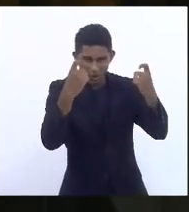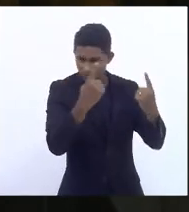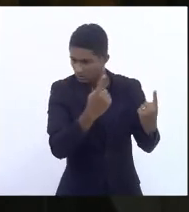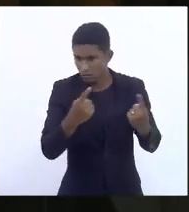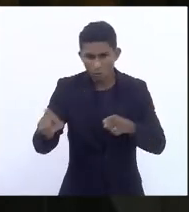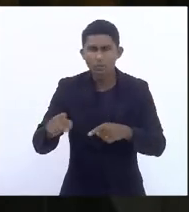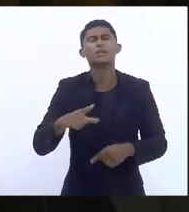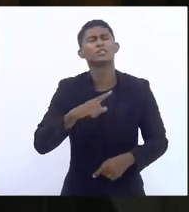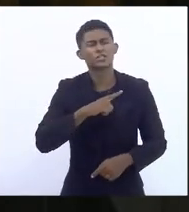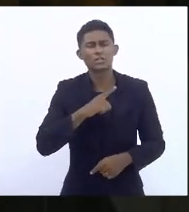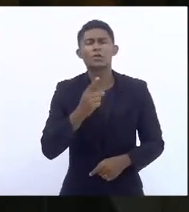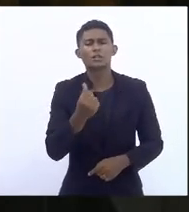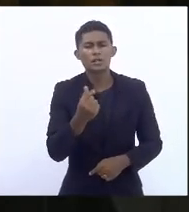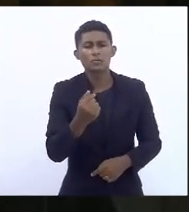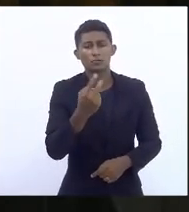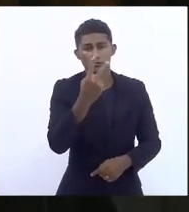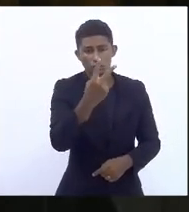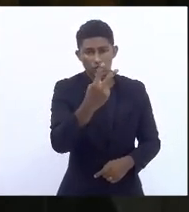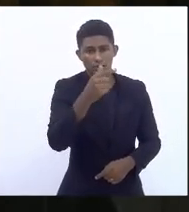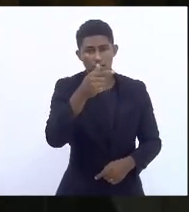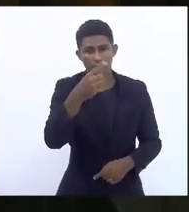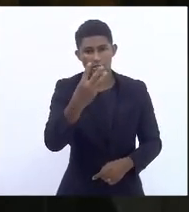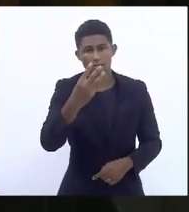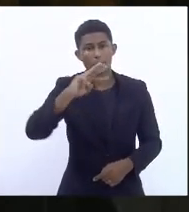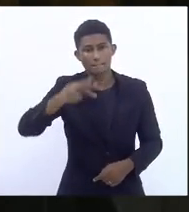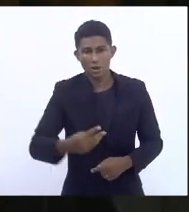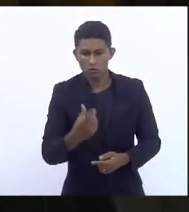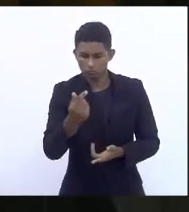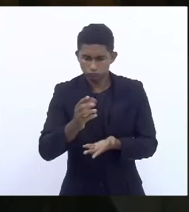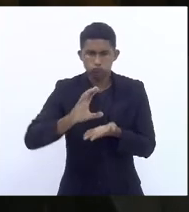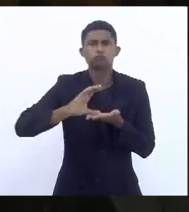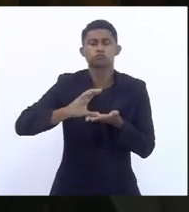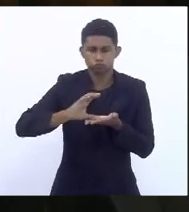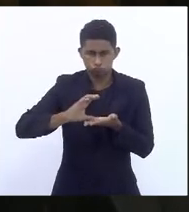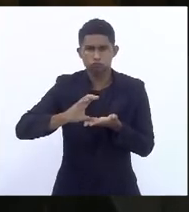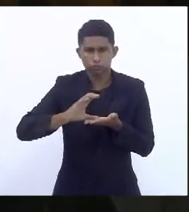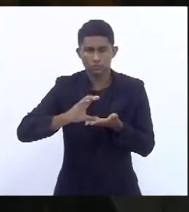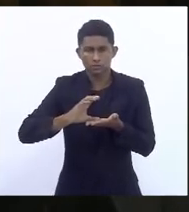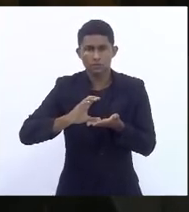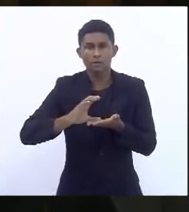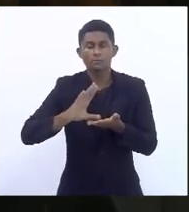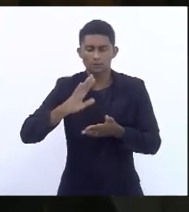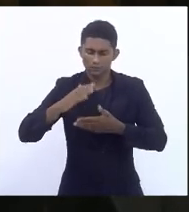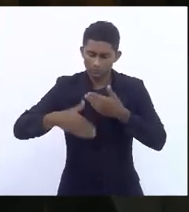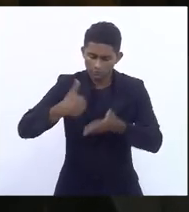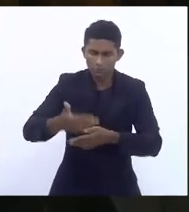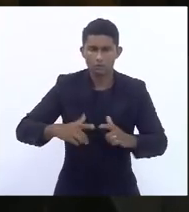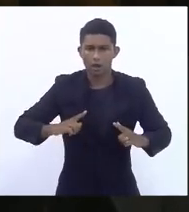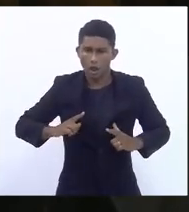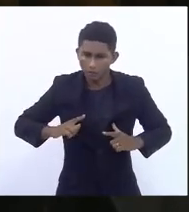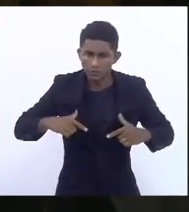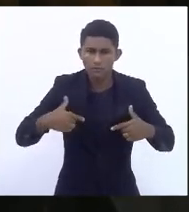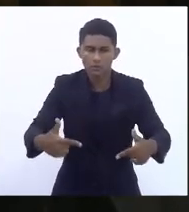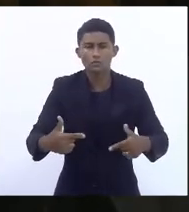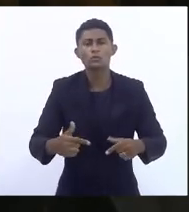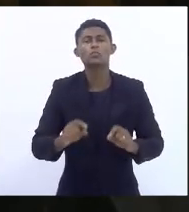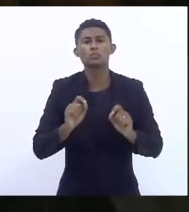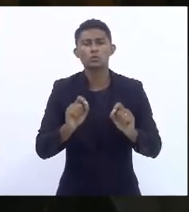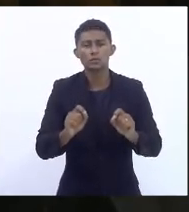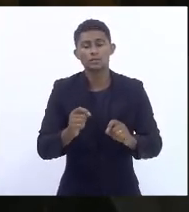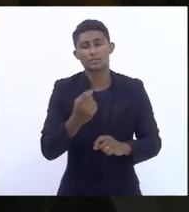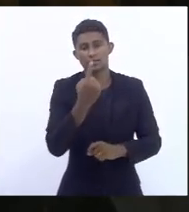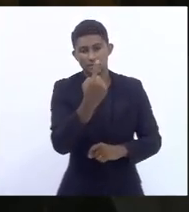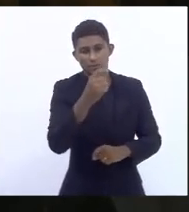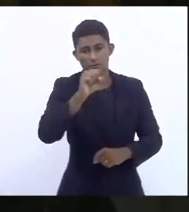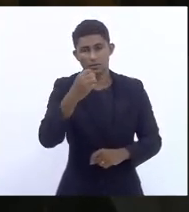de 273 milhões de reais, dos quais foram usados de fato, foram executados de fato, 184 milhões.